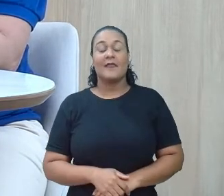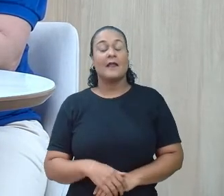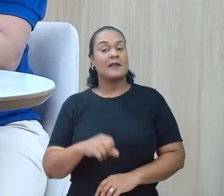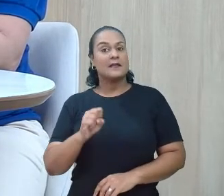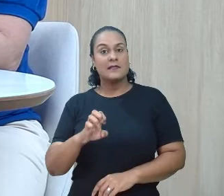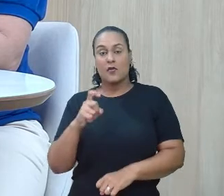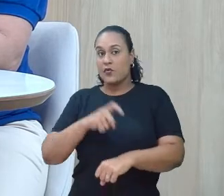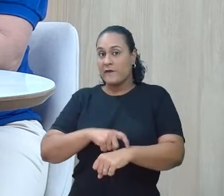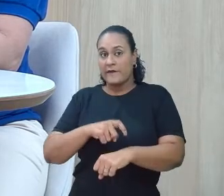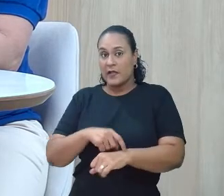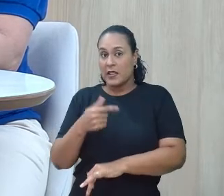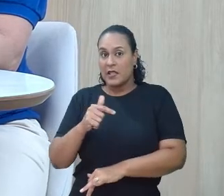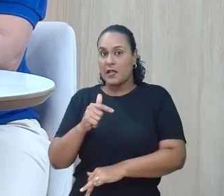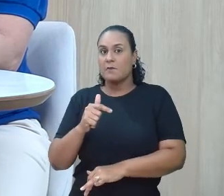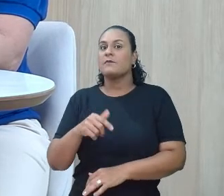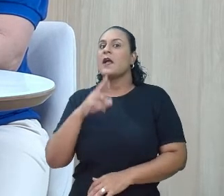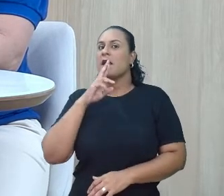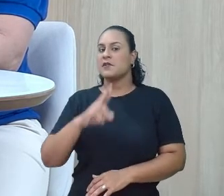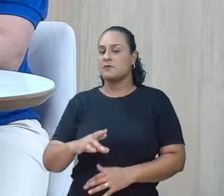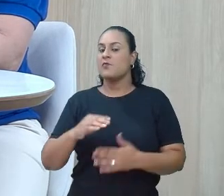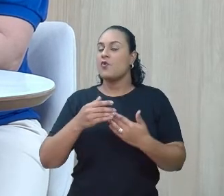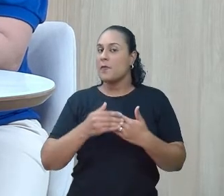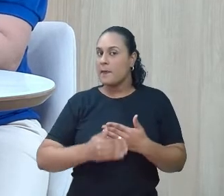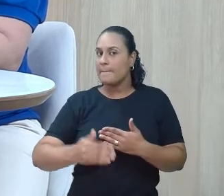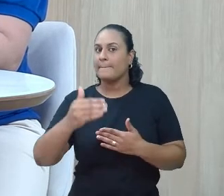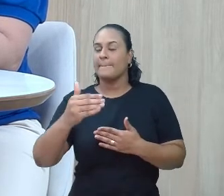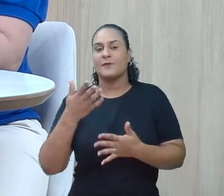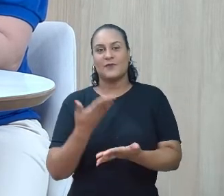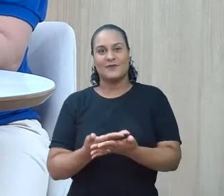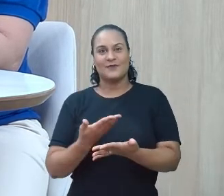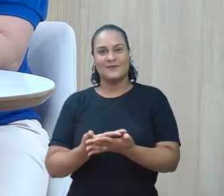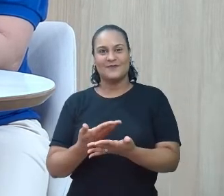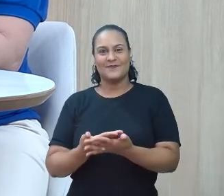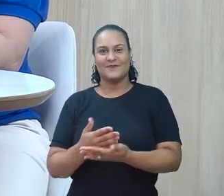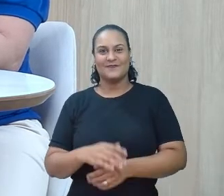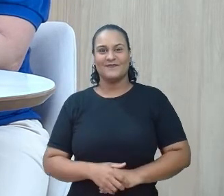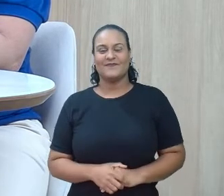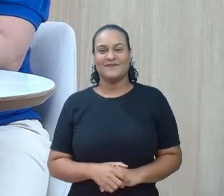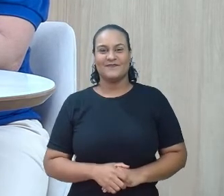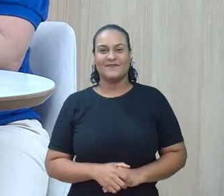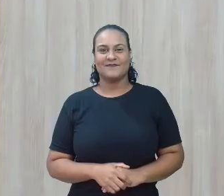tempo, a gente responde na próxima aula. Estamos juntos, tá, pessoal?